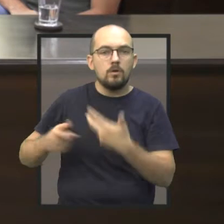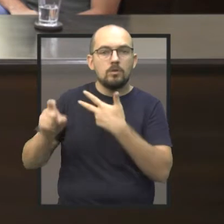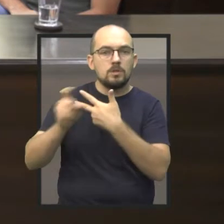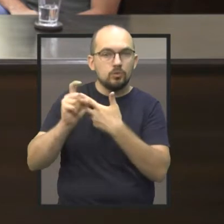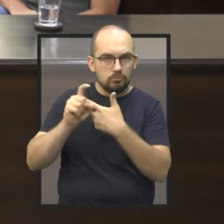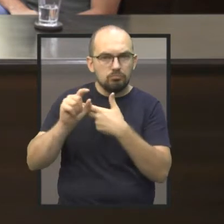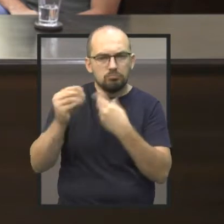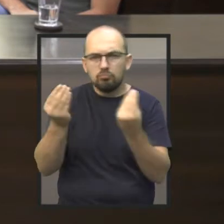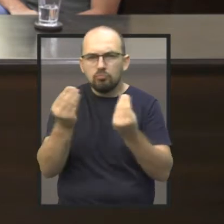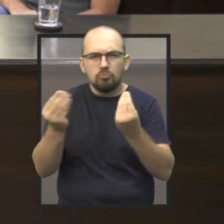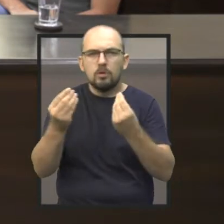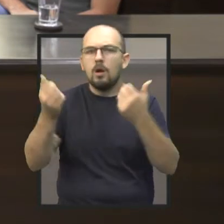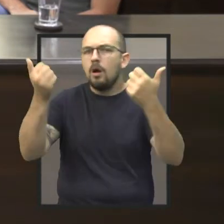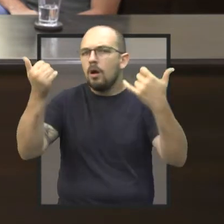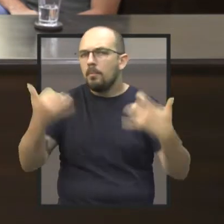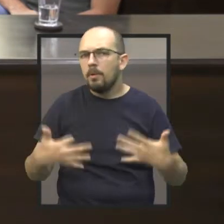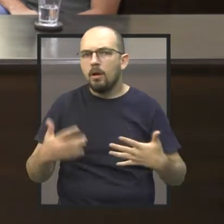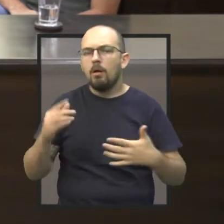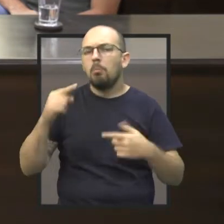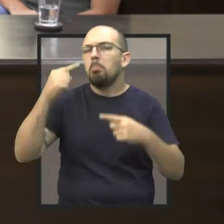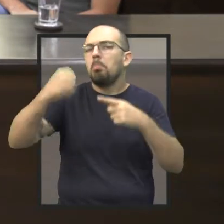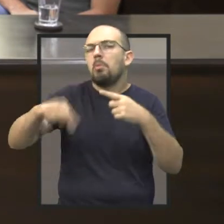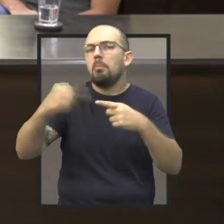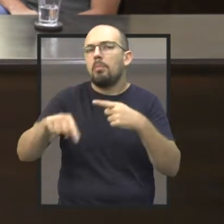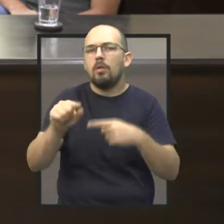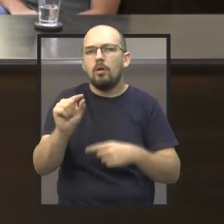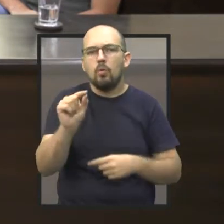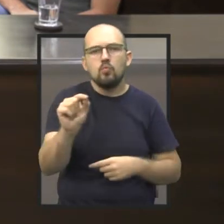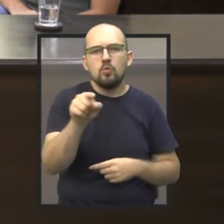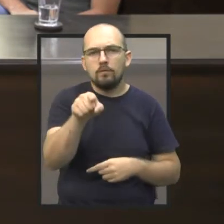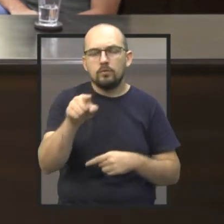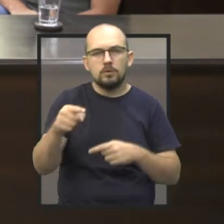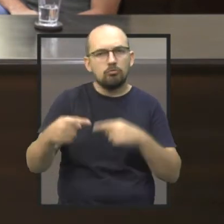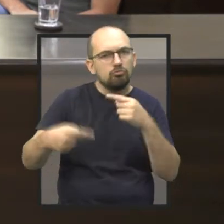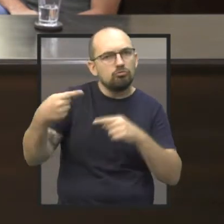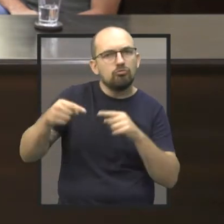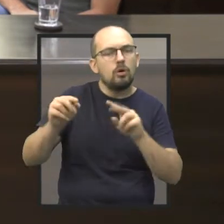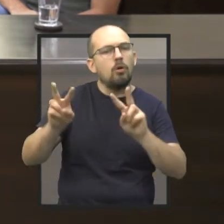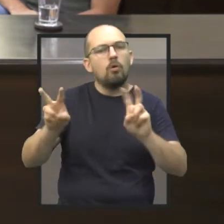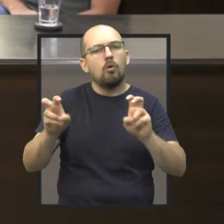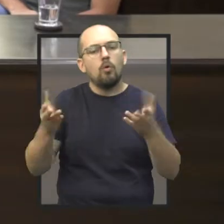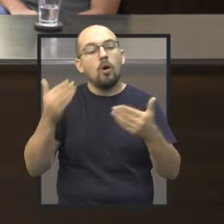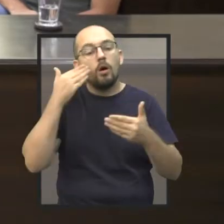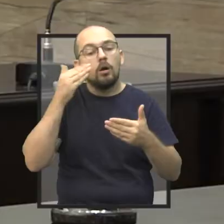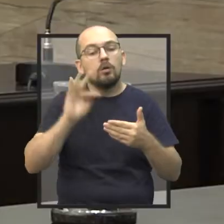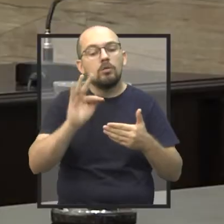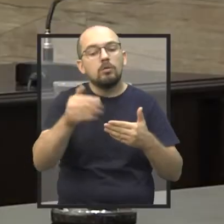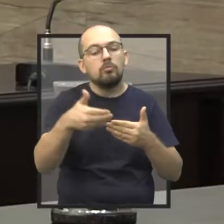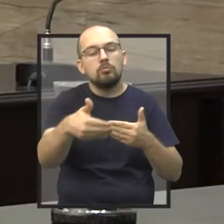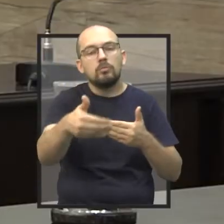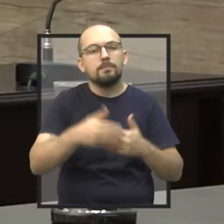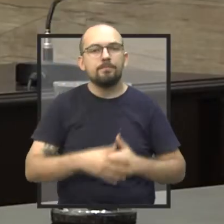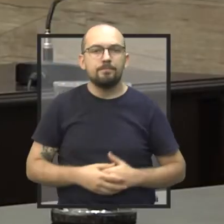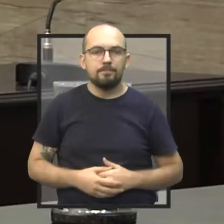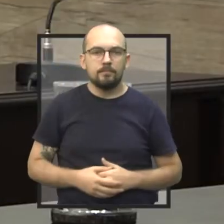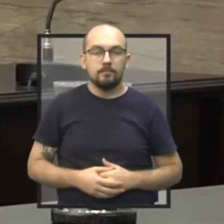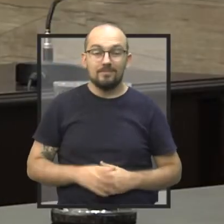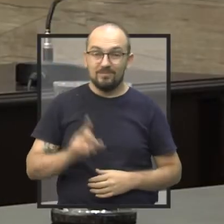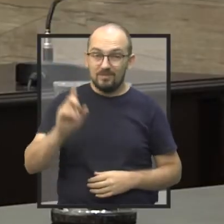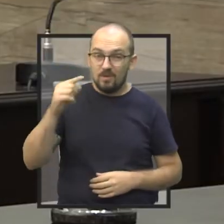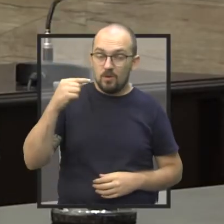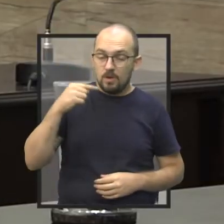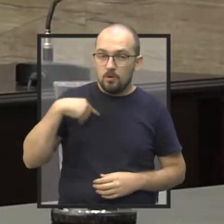está acontecendo? Quais são essas divergências? Qual o cenário que o senhor está enxergando hoje? Acho que a maior divergência, Ângelo, tem